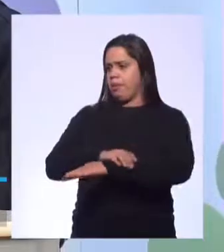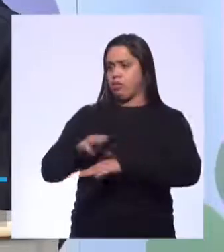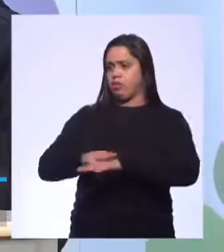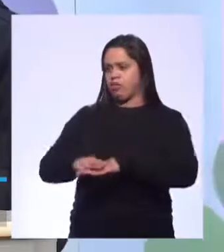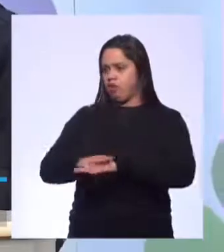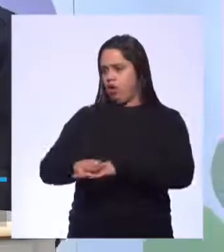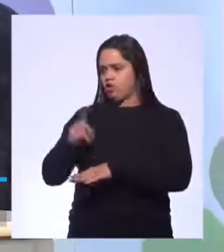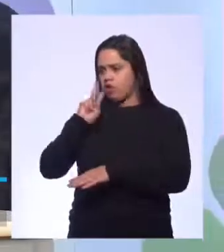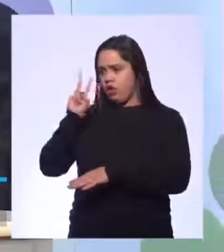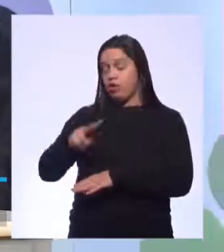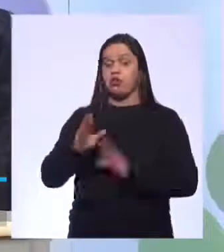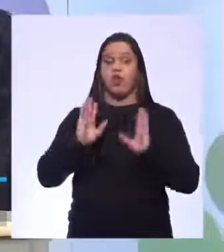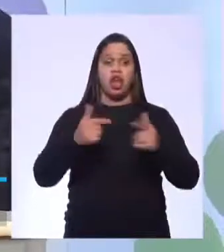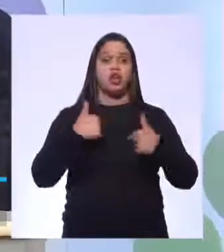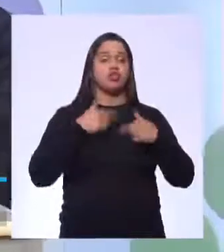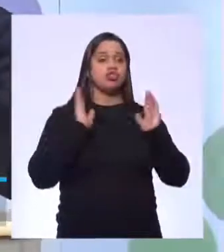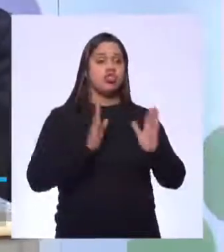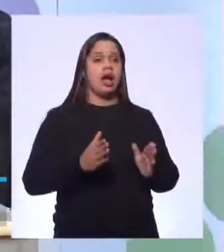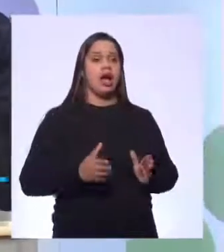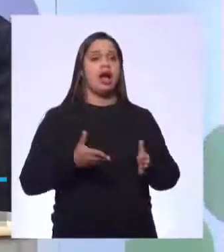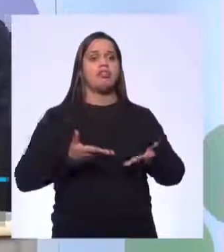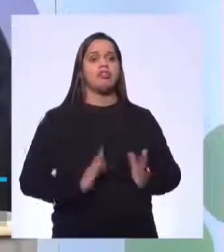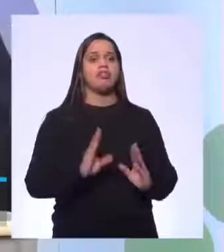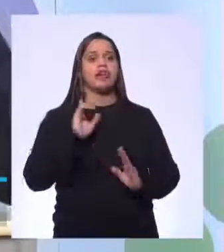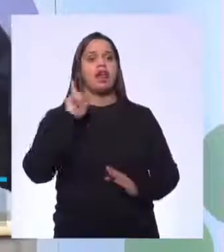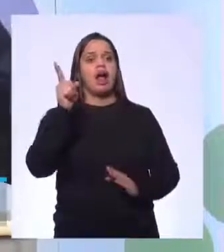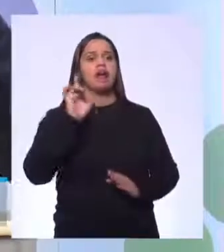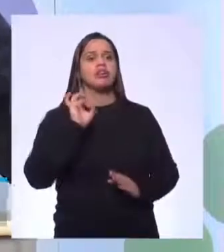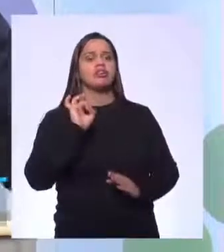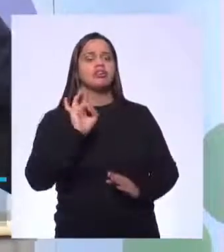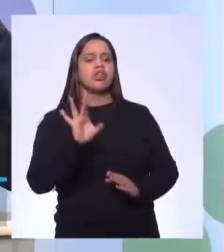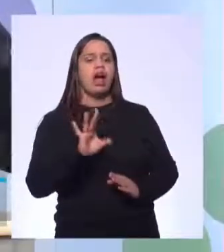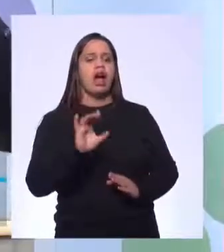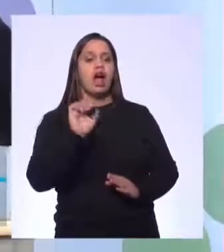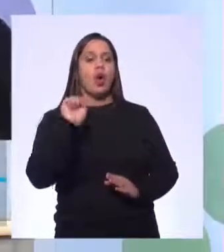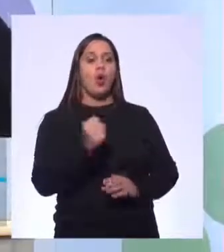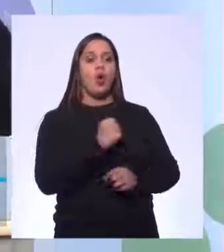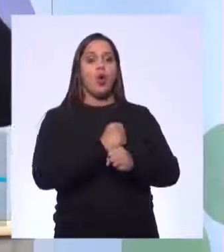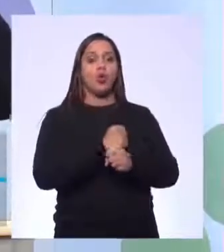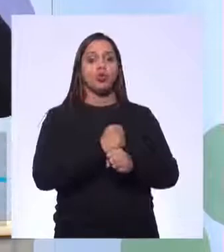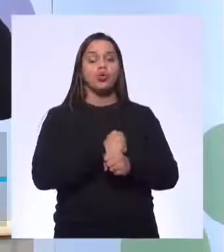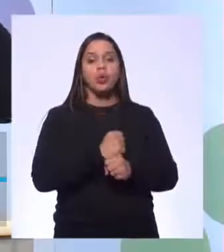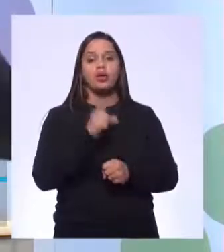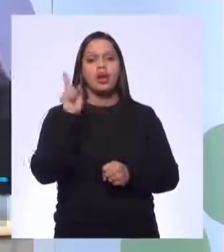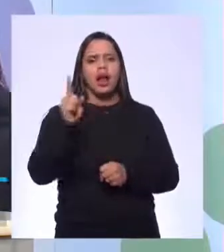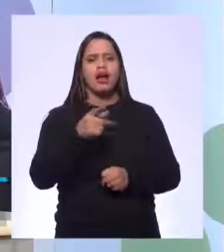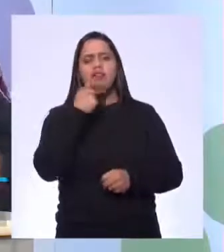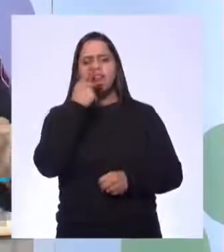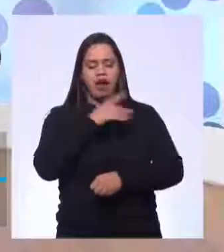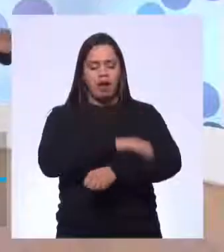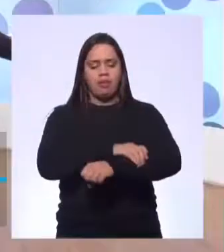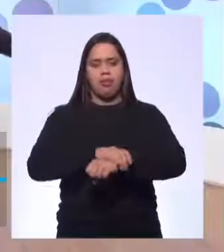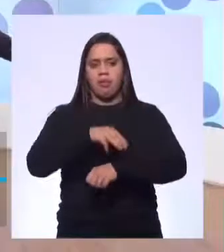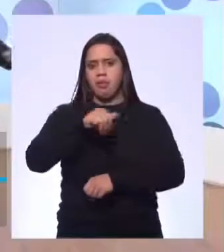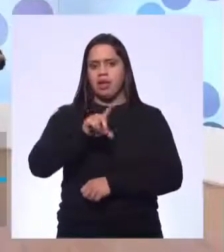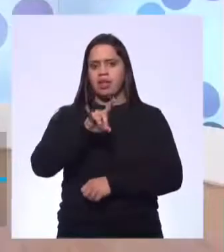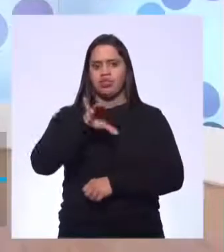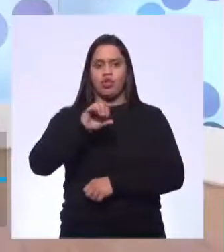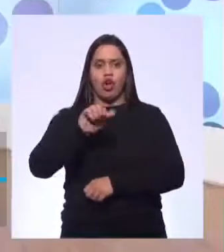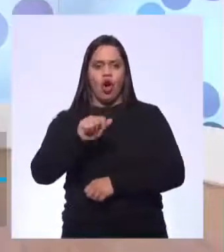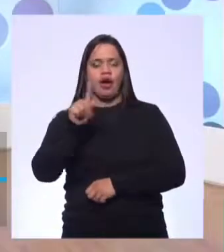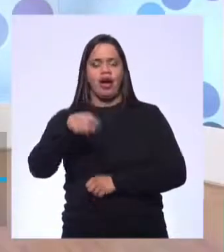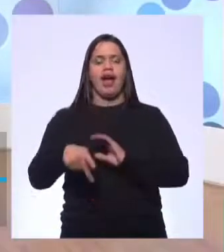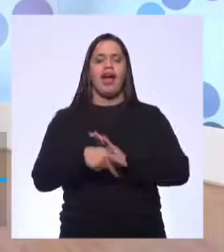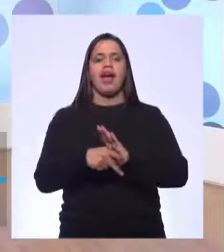dizem, não, mandioca é venenoso, quem come é só o gado, é macaxeira. Macaxeira. Né? Aí quando chega lá em Minas